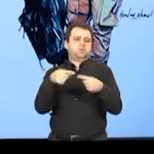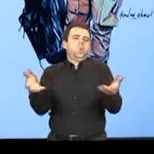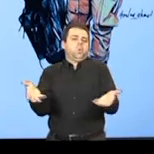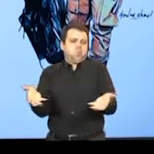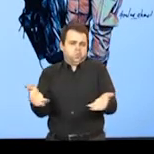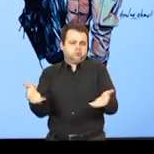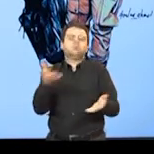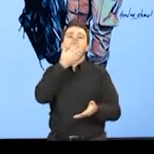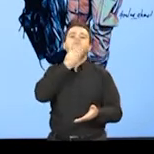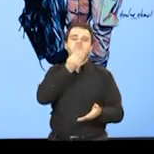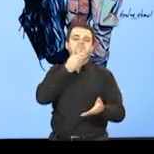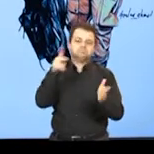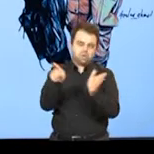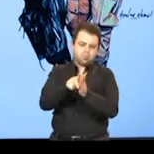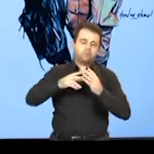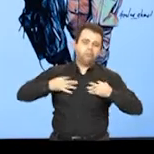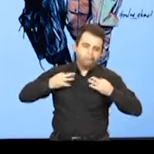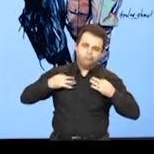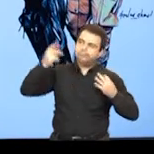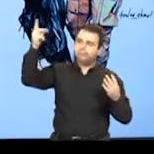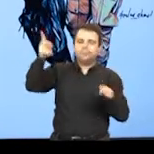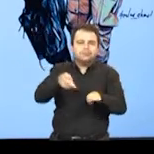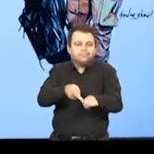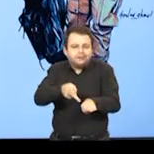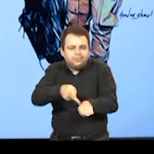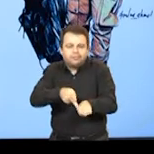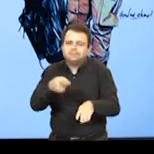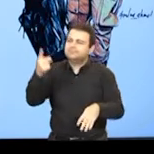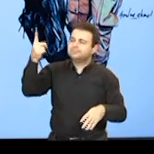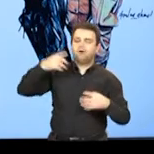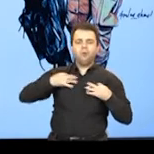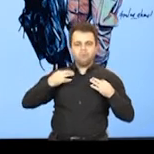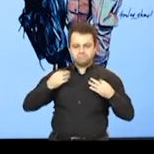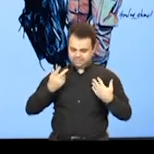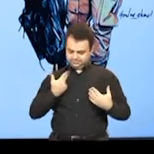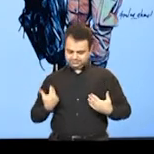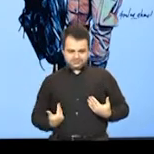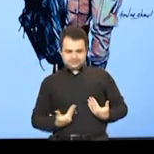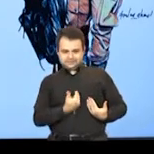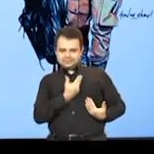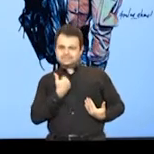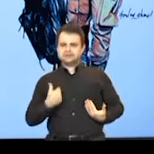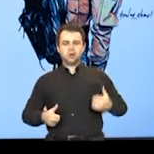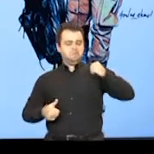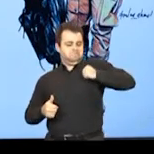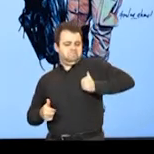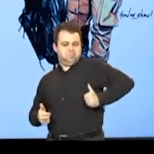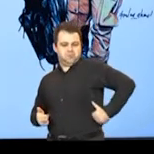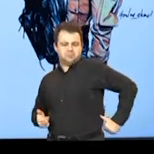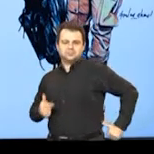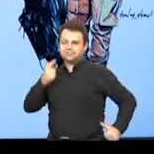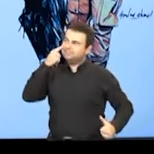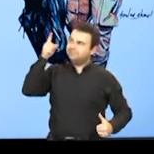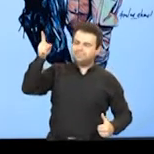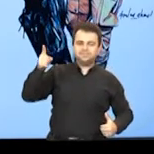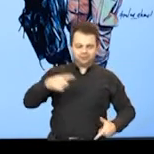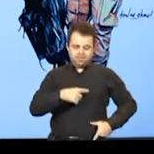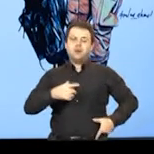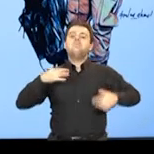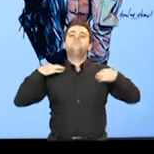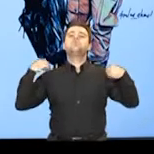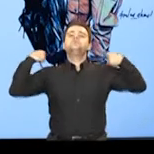moderno, masculinos. Olha o tênis, olha a textura da blusa, as bolsas, a blusa amarrada